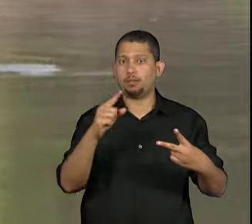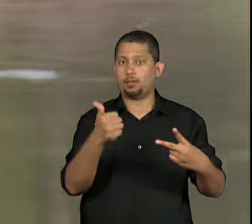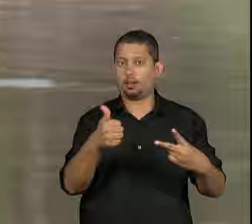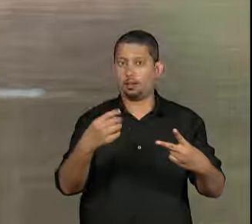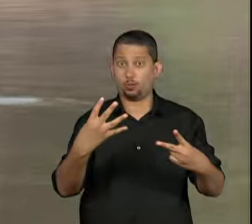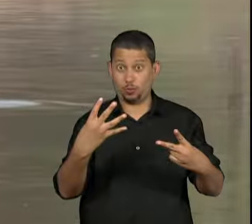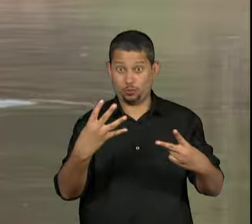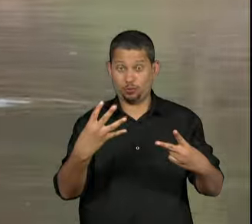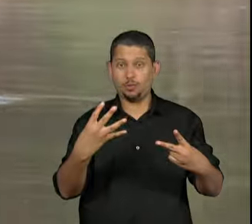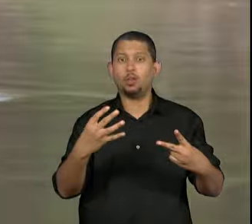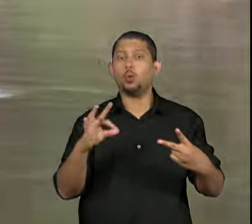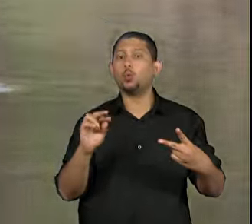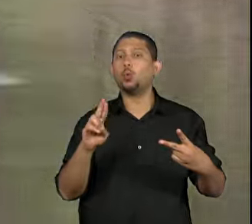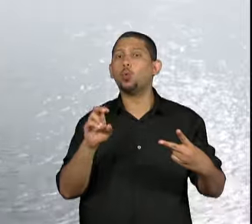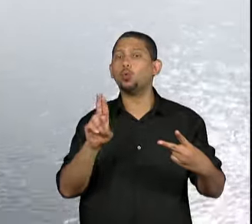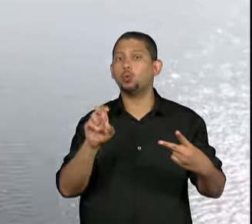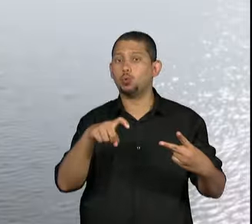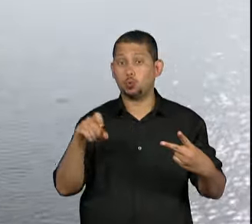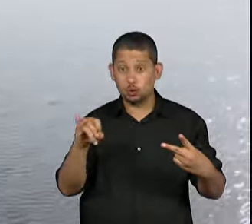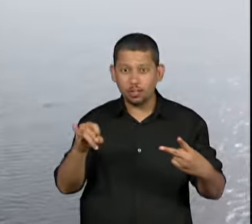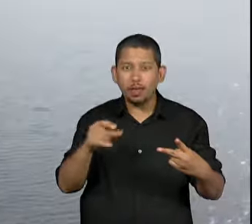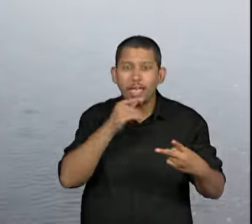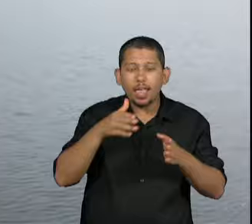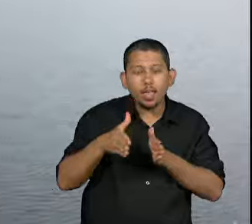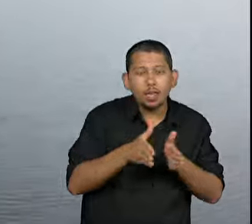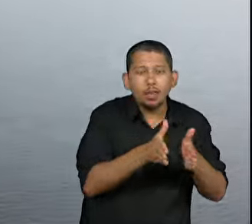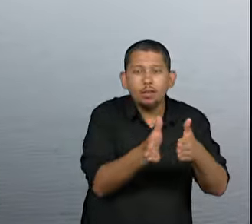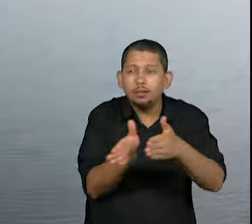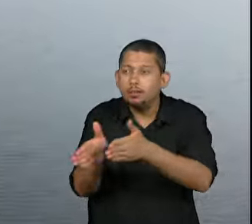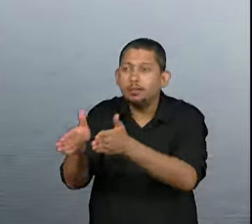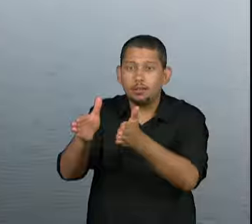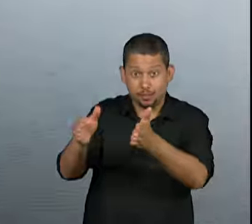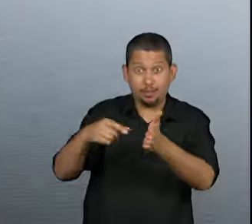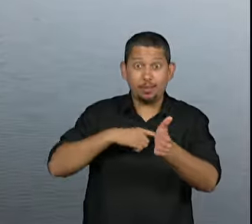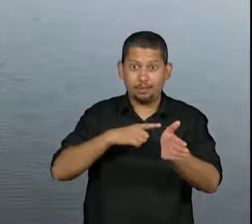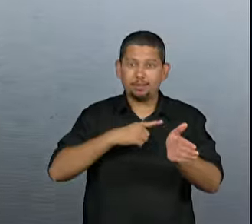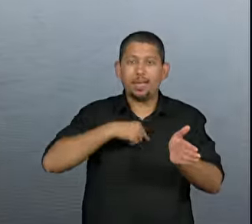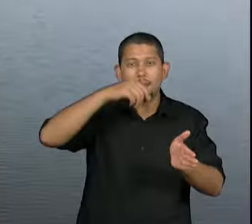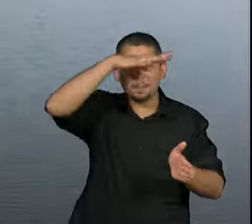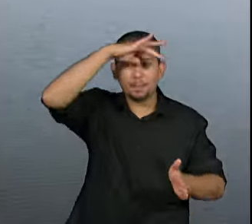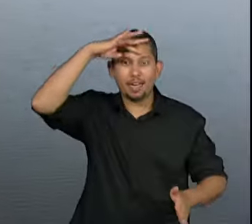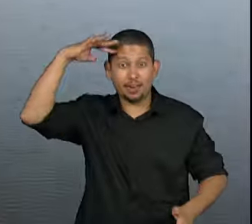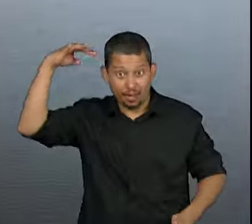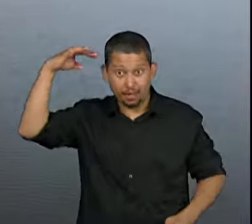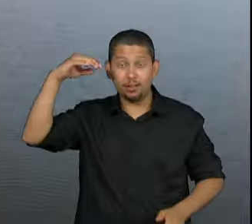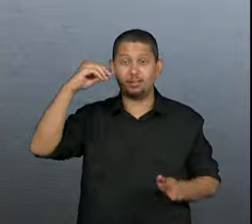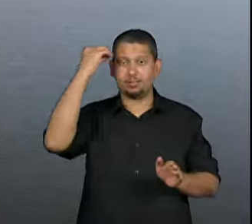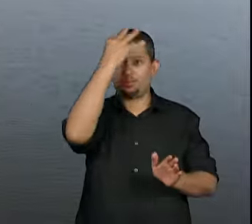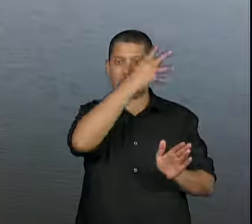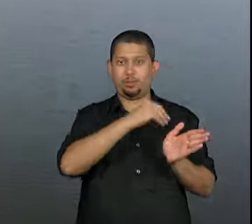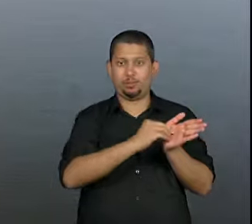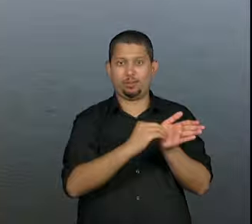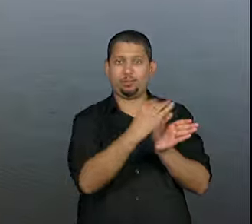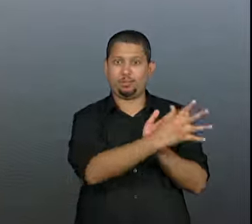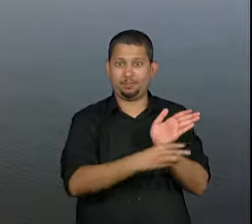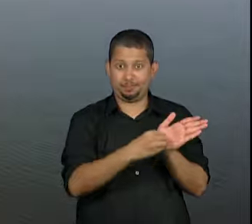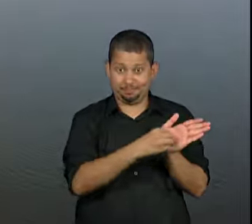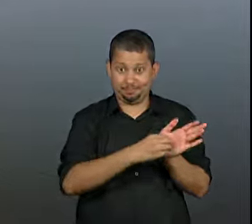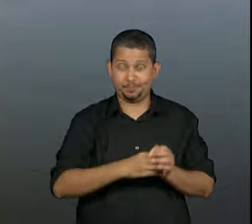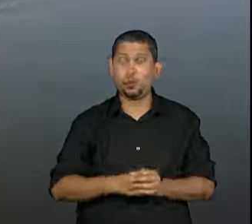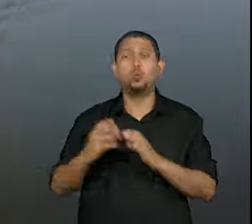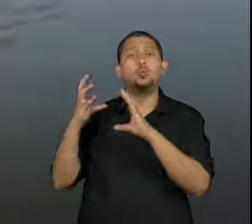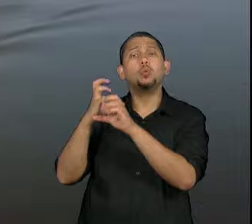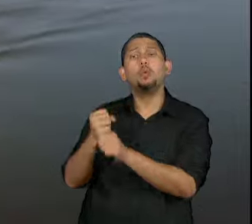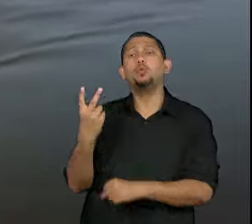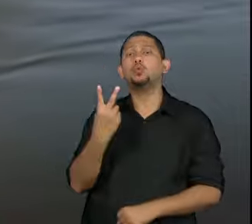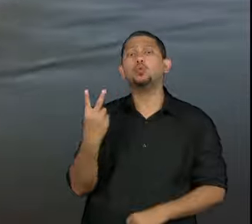1.200 quilômetros de rios e canais percorridos entre Manaus e Tefé, no estado do Amazonas. Foram 22 dias a